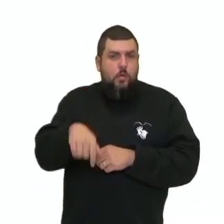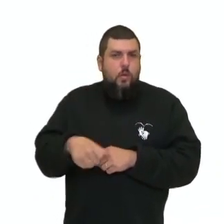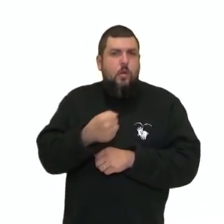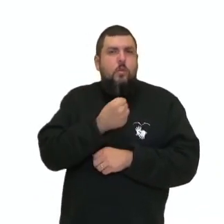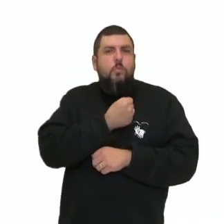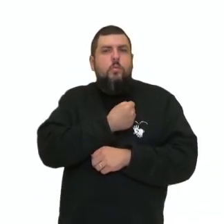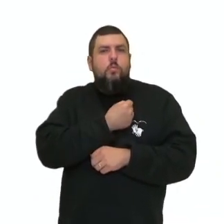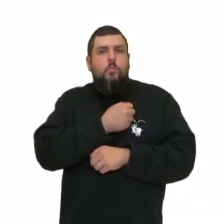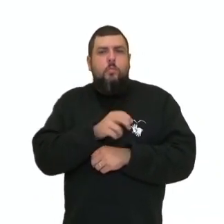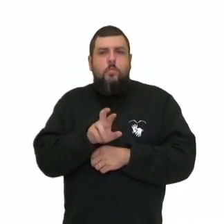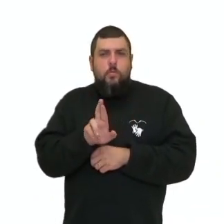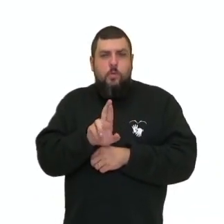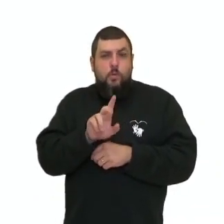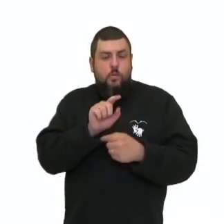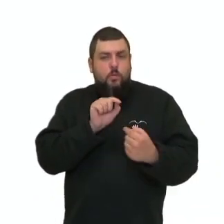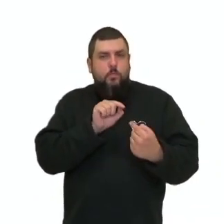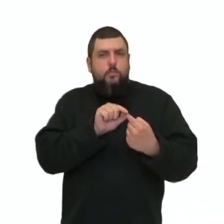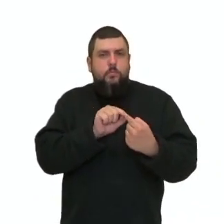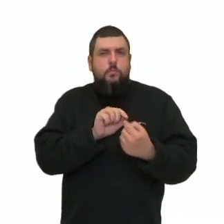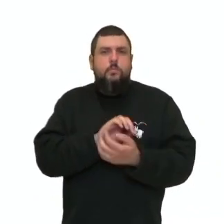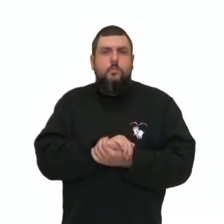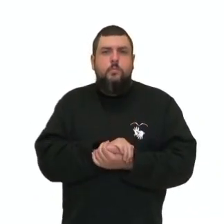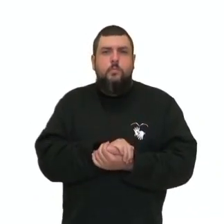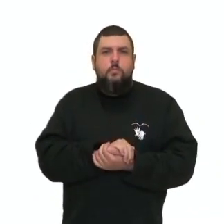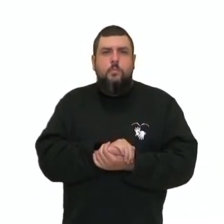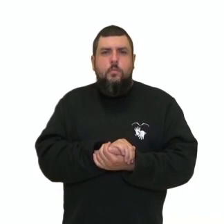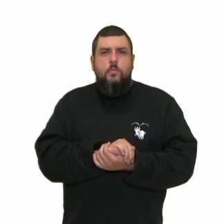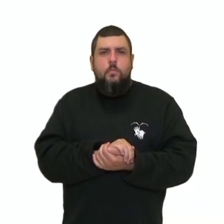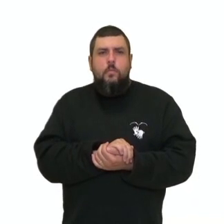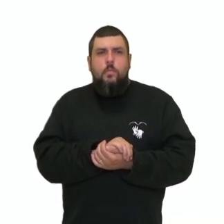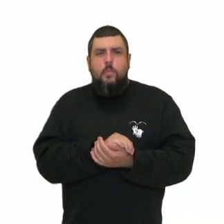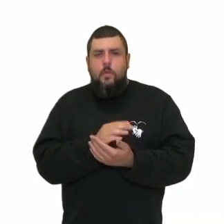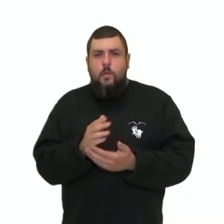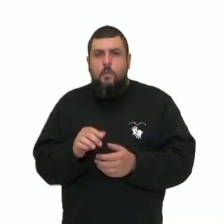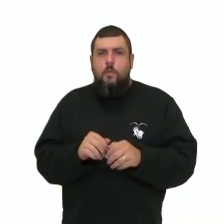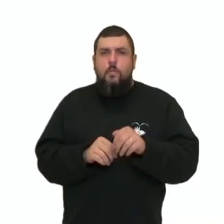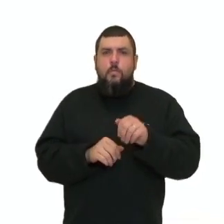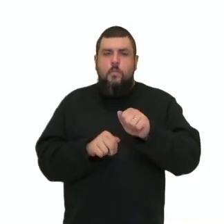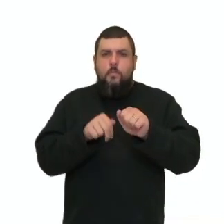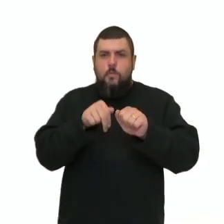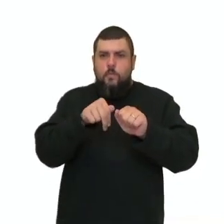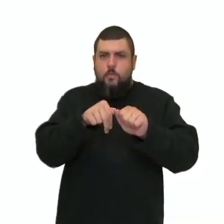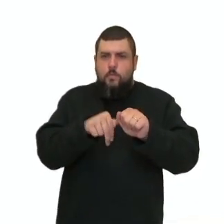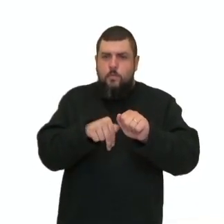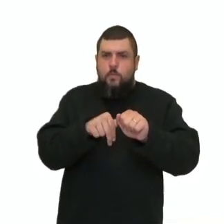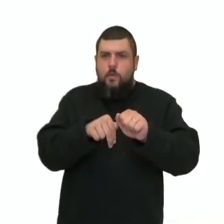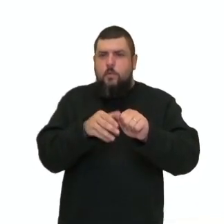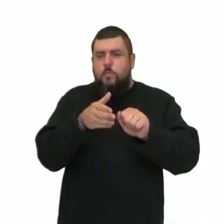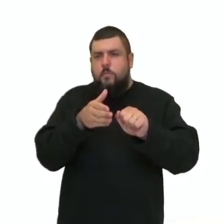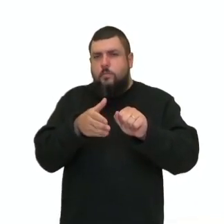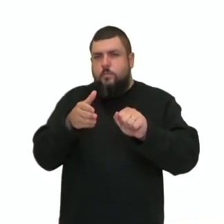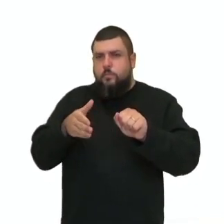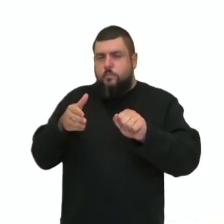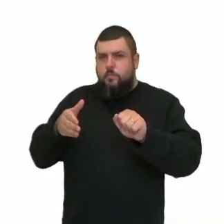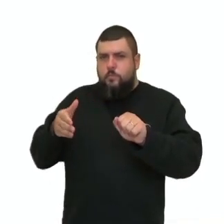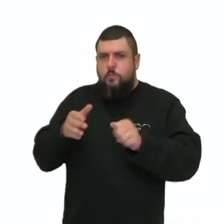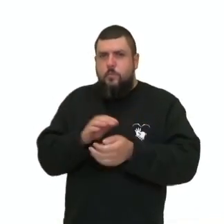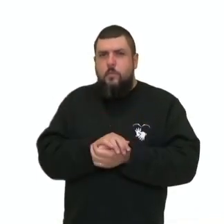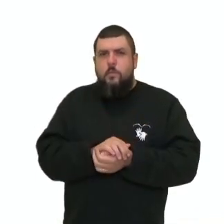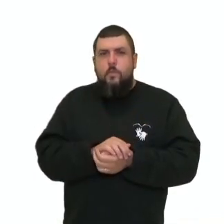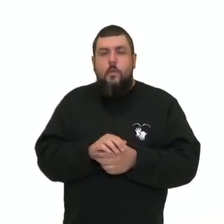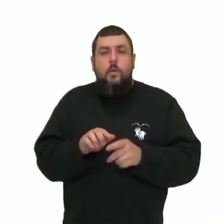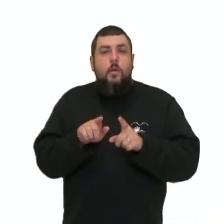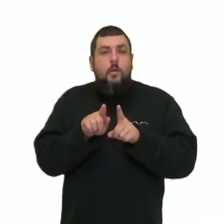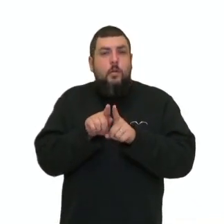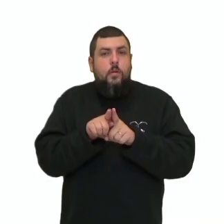real a N. Os elementos a N são os termos da sequência, e as notações